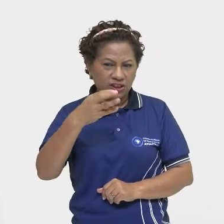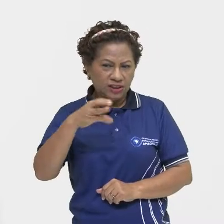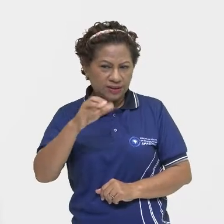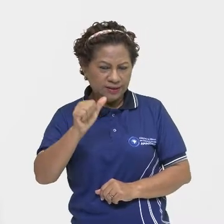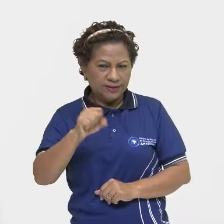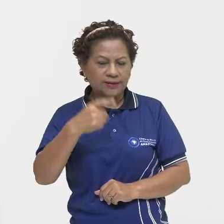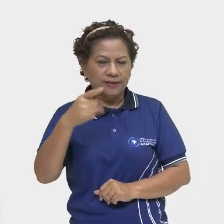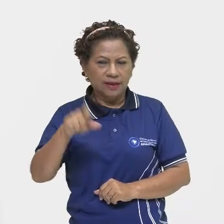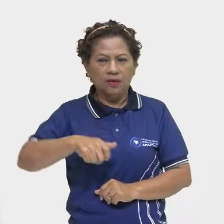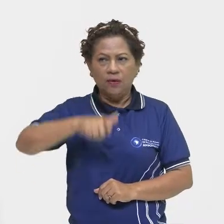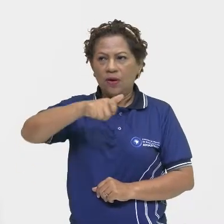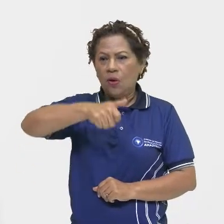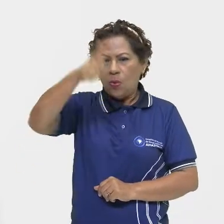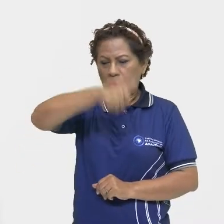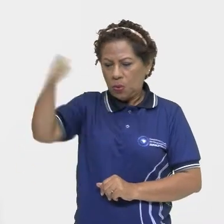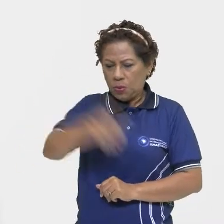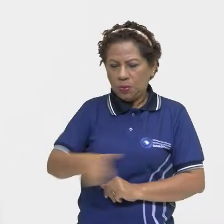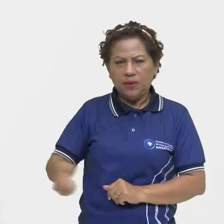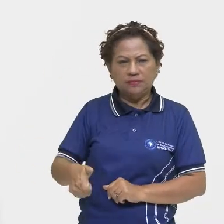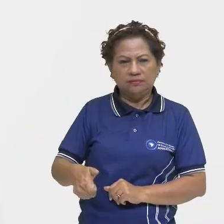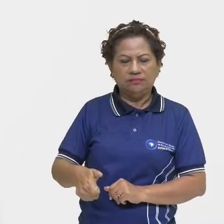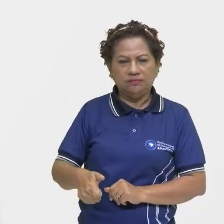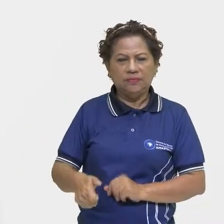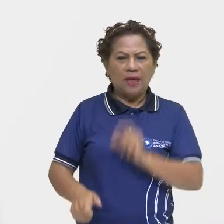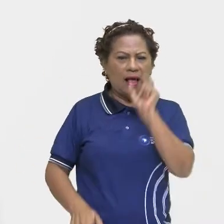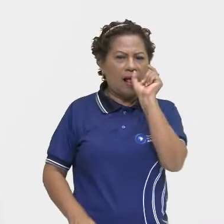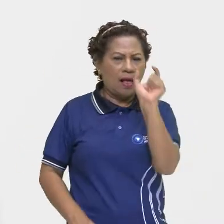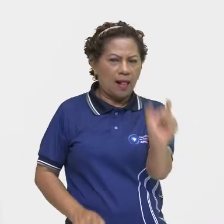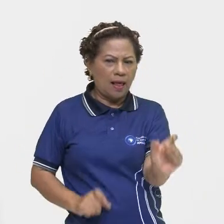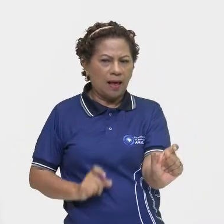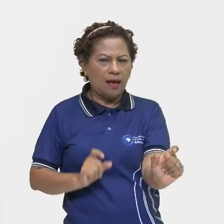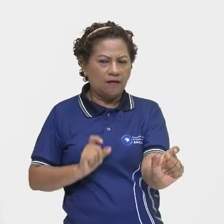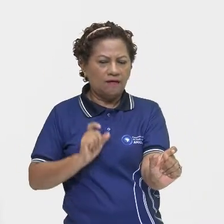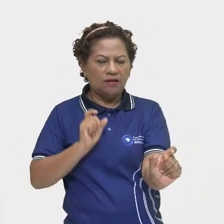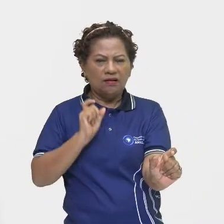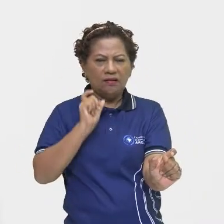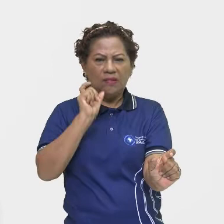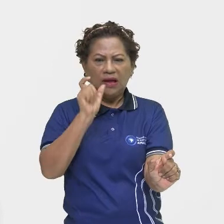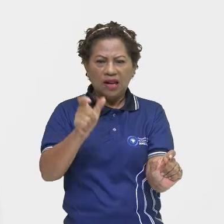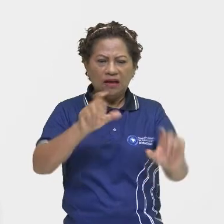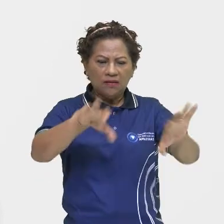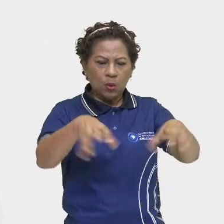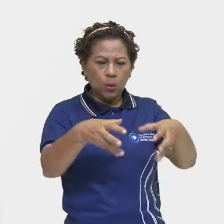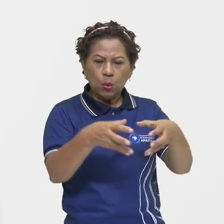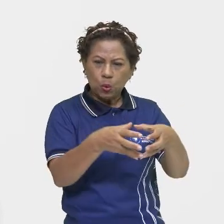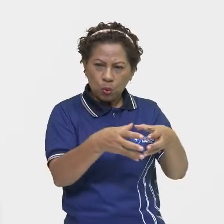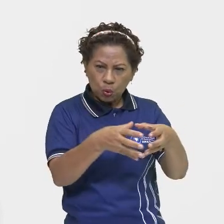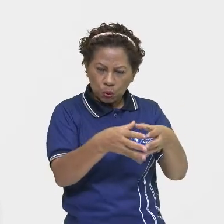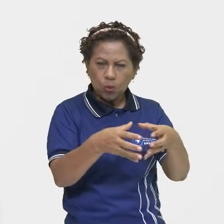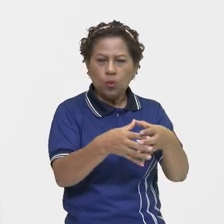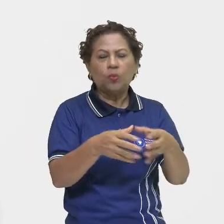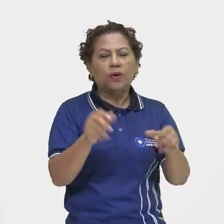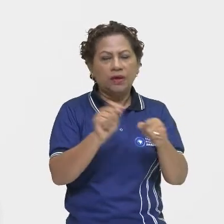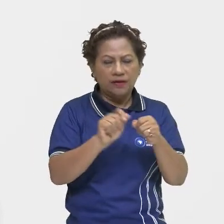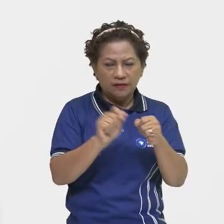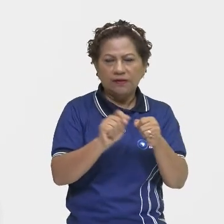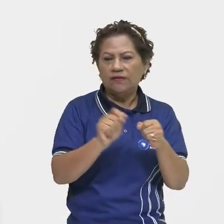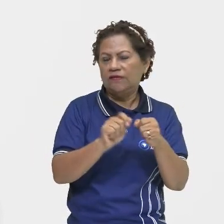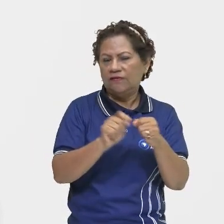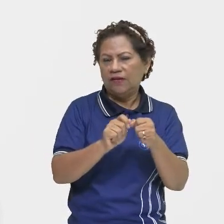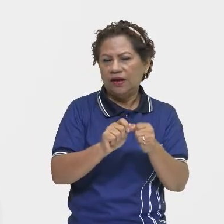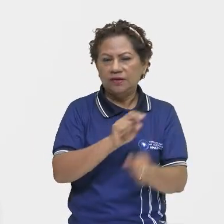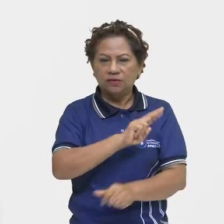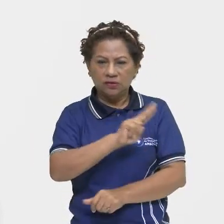escritas frases ou somente palavras por grupos que deixam a sua assinatura no